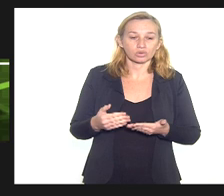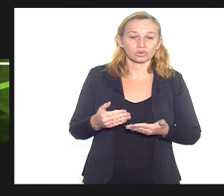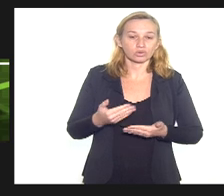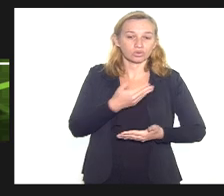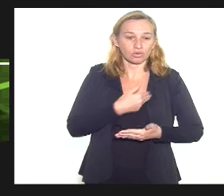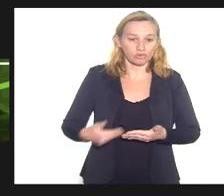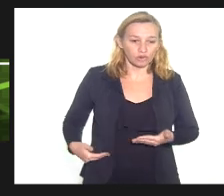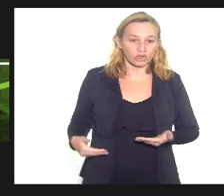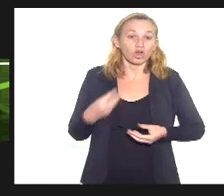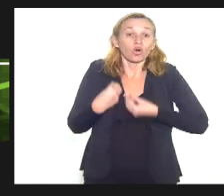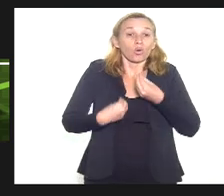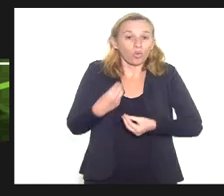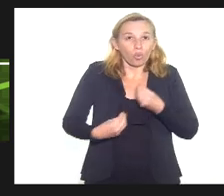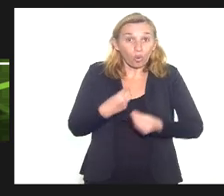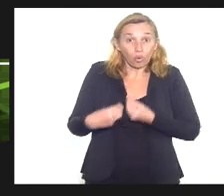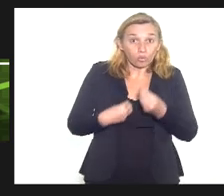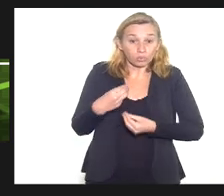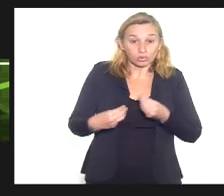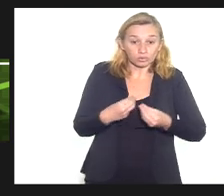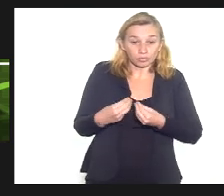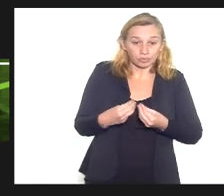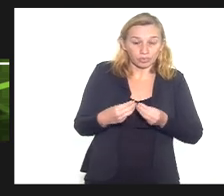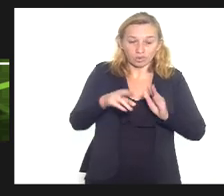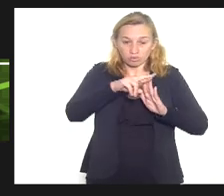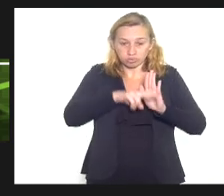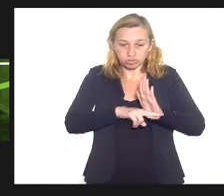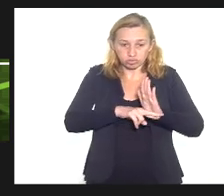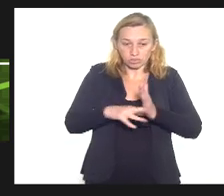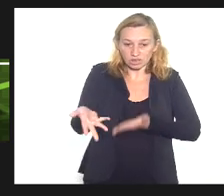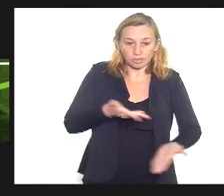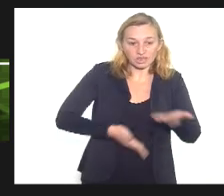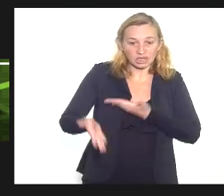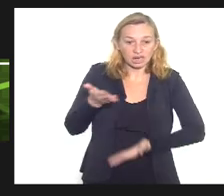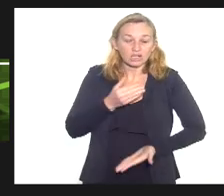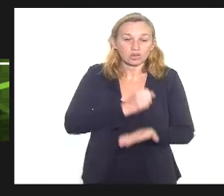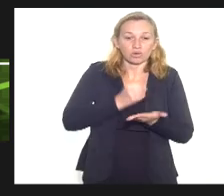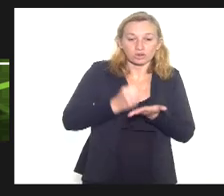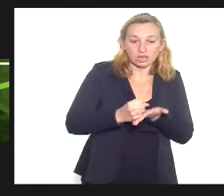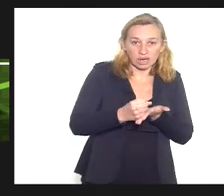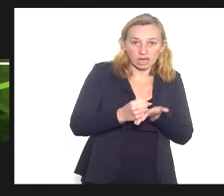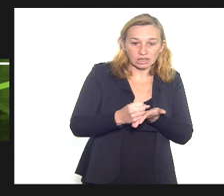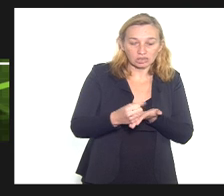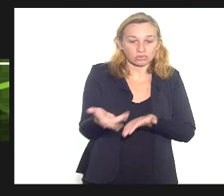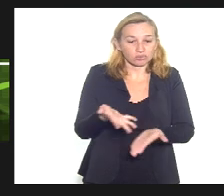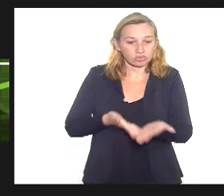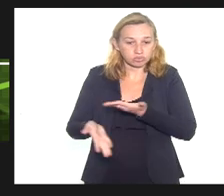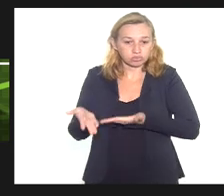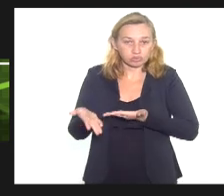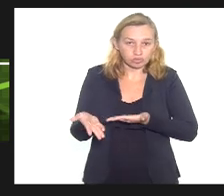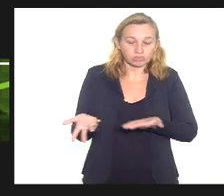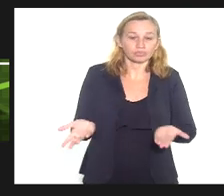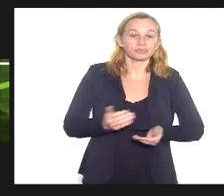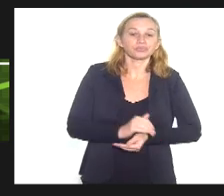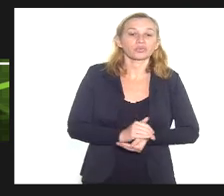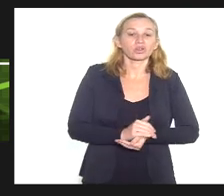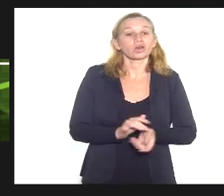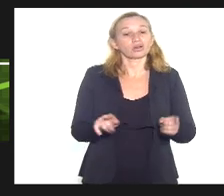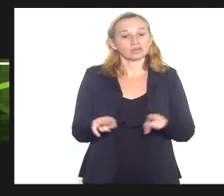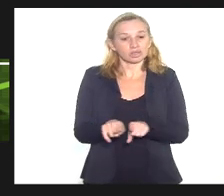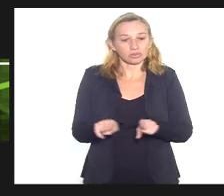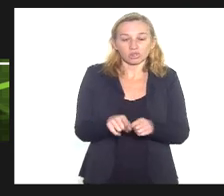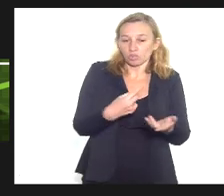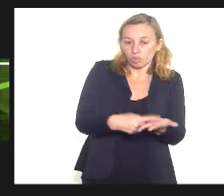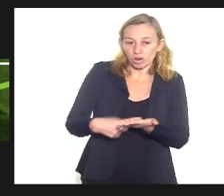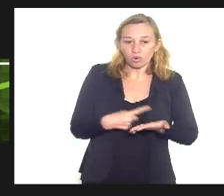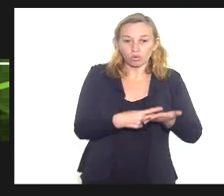Como se dá o regimento desta parceria? Primeiramente, pelos próprios contratos de concessão e partilha e pelo acordo de